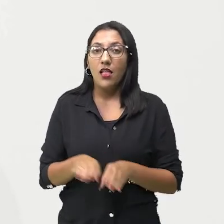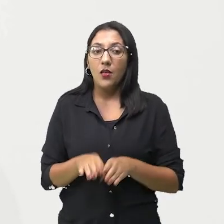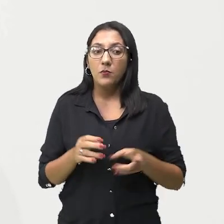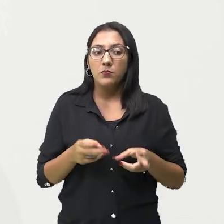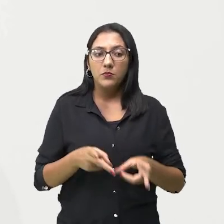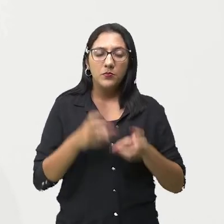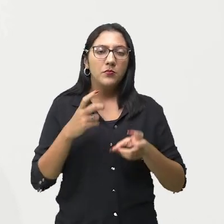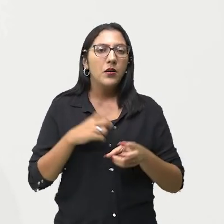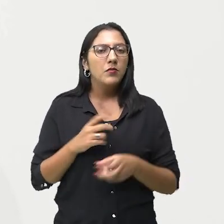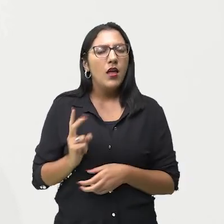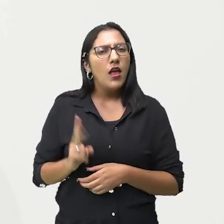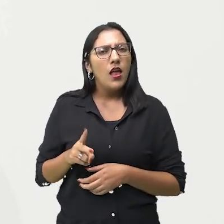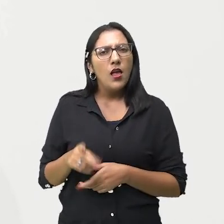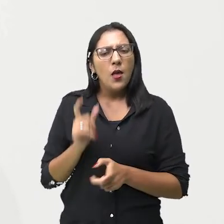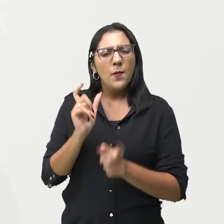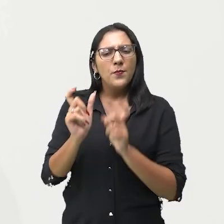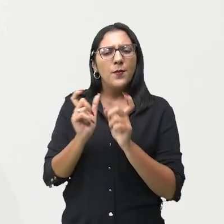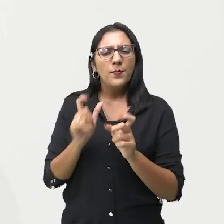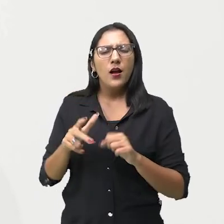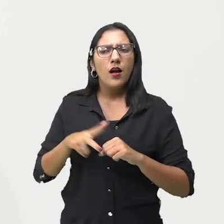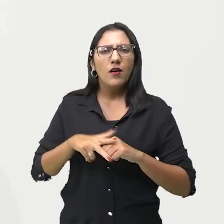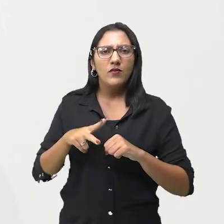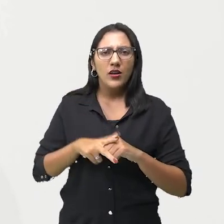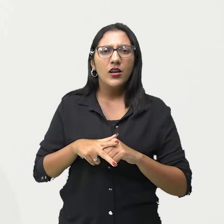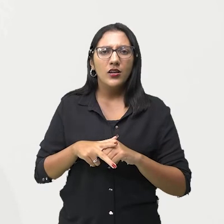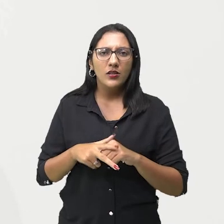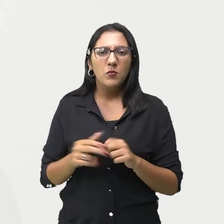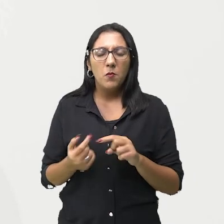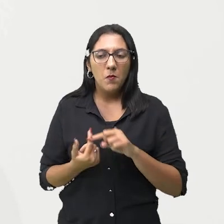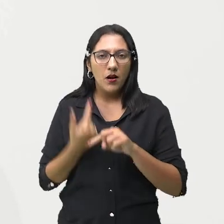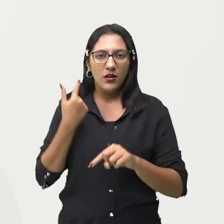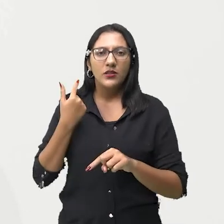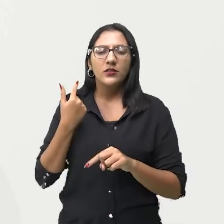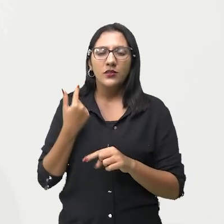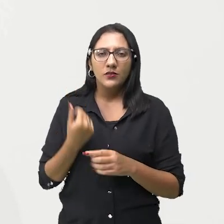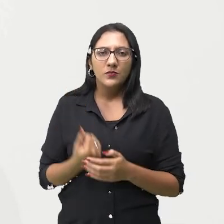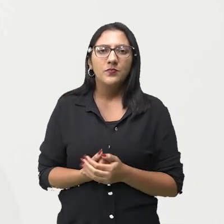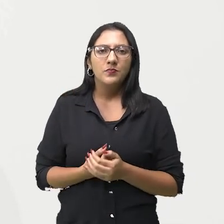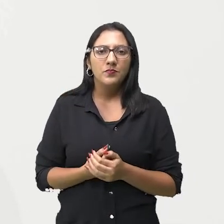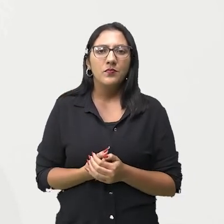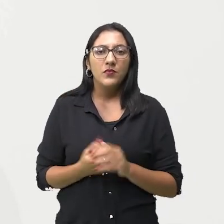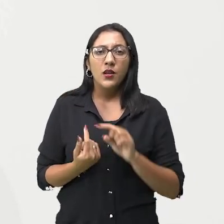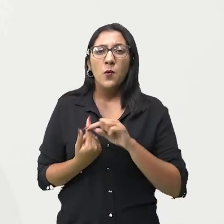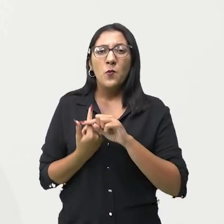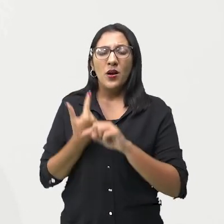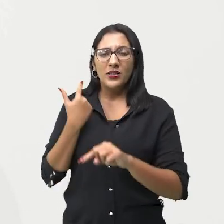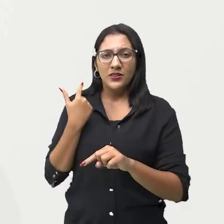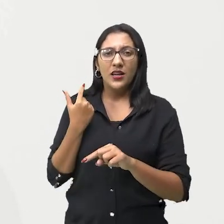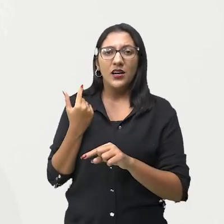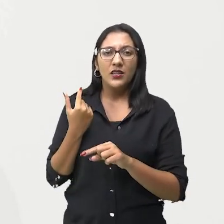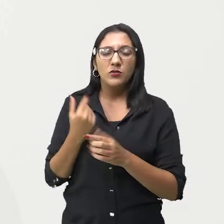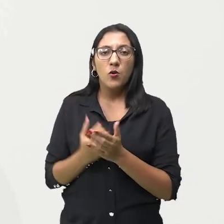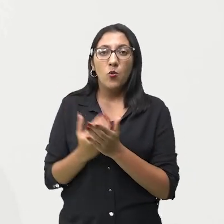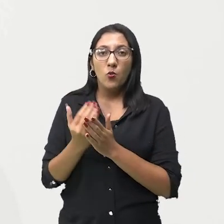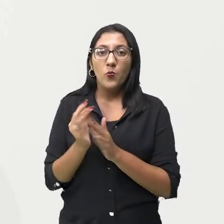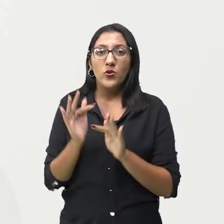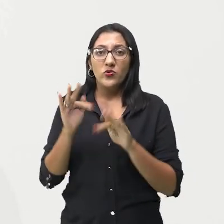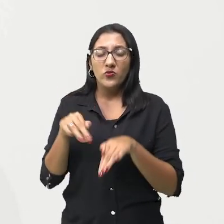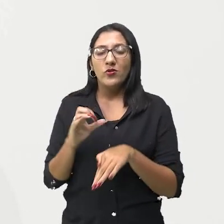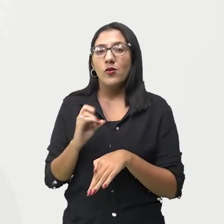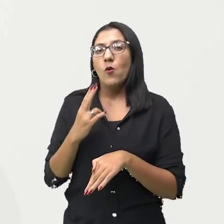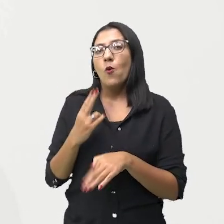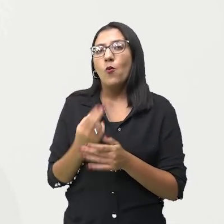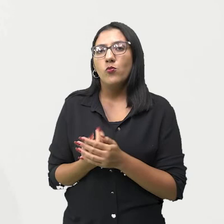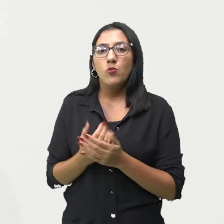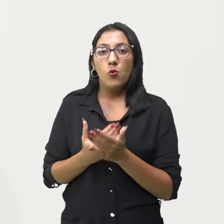maior parte do tempo, esses verbos no tempo do pretérito, né? Tanto os do pretérito perfeito quanto do pretérito